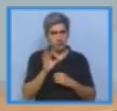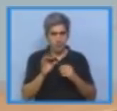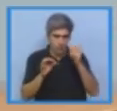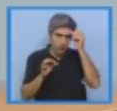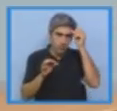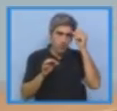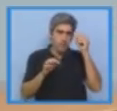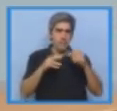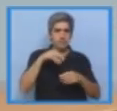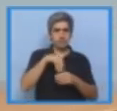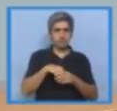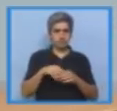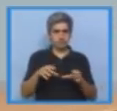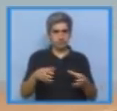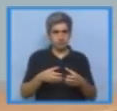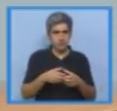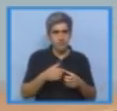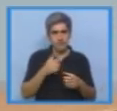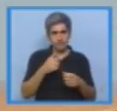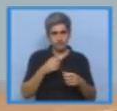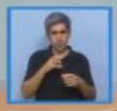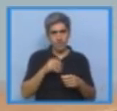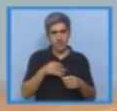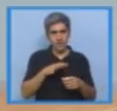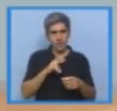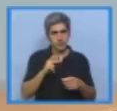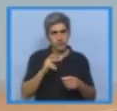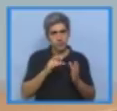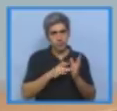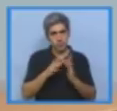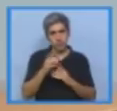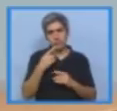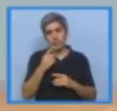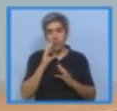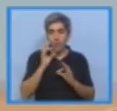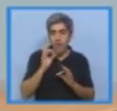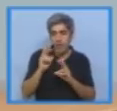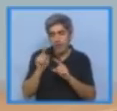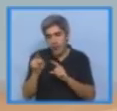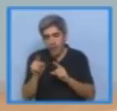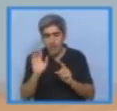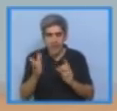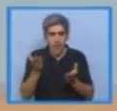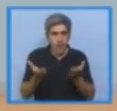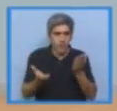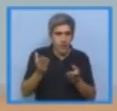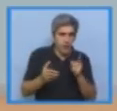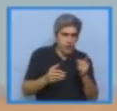da própria Companhia de Jesus, as pessoas dizem-me: olha, acho que tens de ter mais cuidado com isto, se calhar temos que equilibrar.